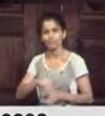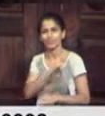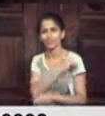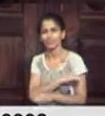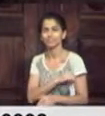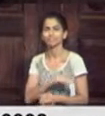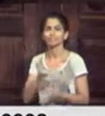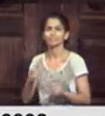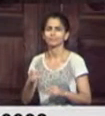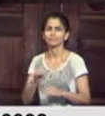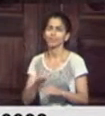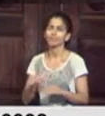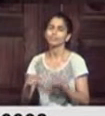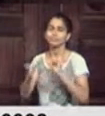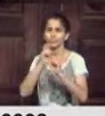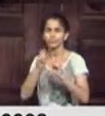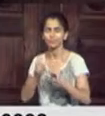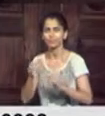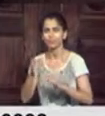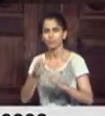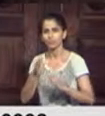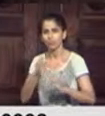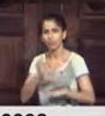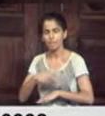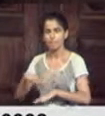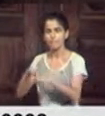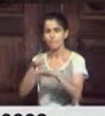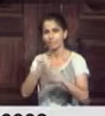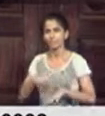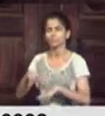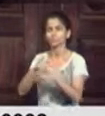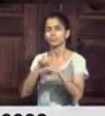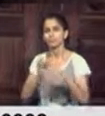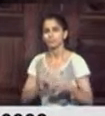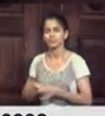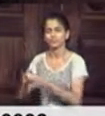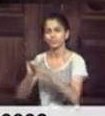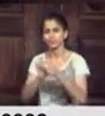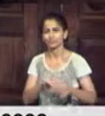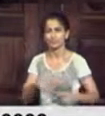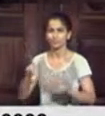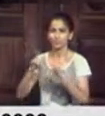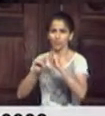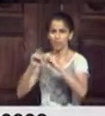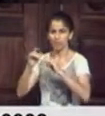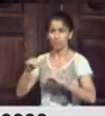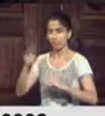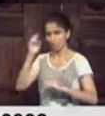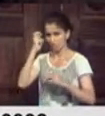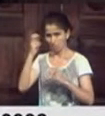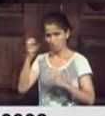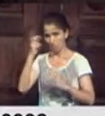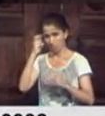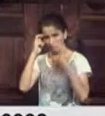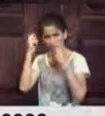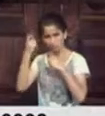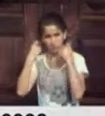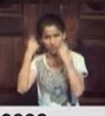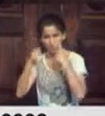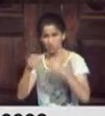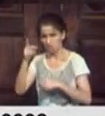entraremos em convulsão social. E se cair o Estado do Rio de Janeiro, vem os outros estados caindo em dominó, numa questão